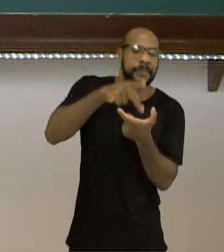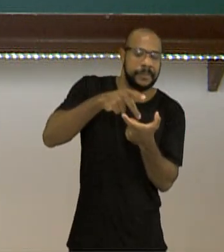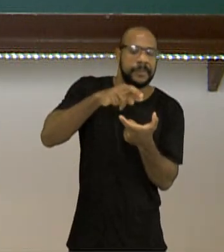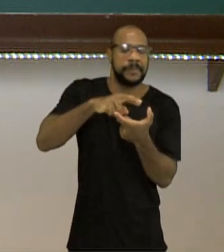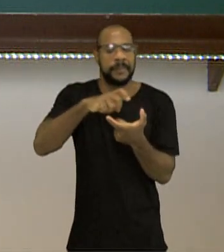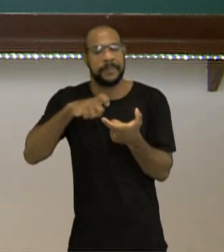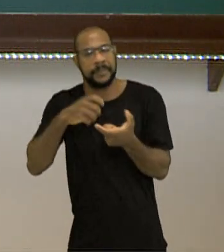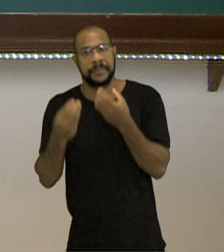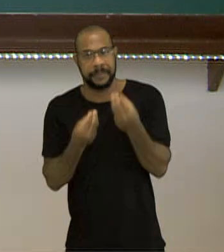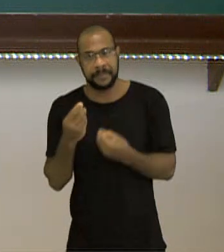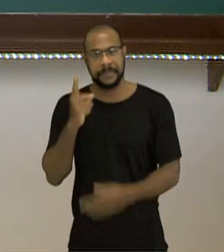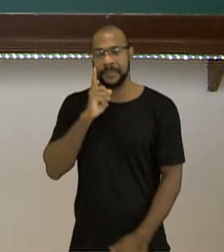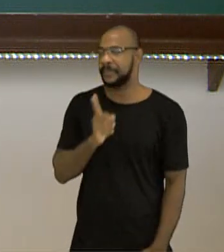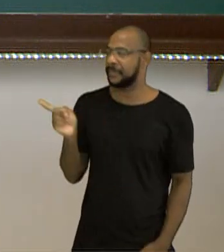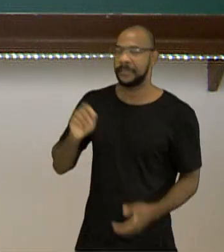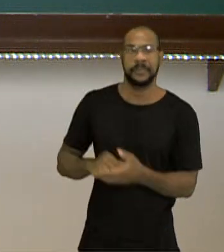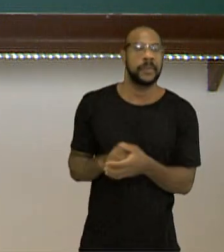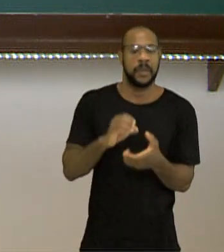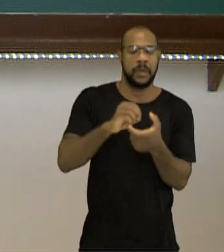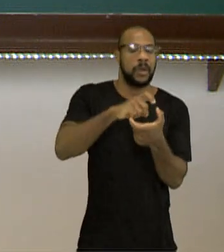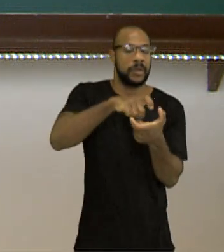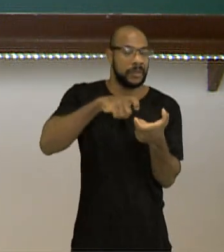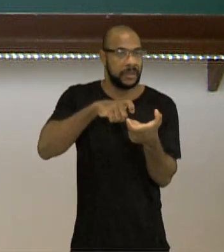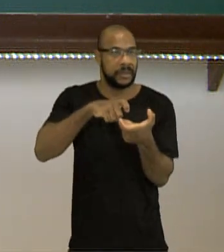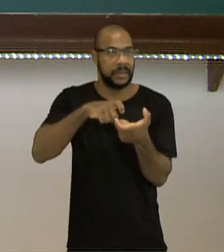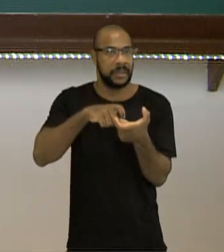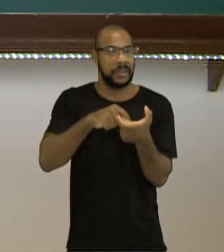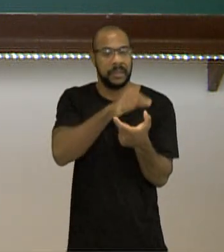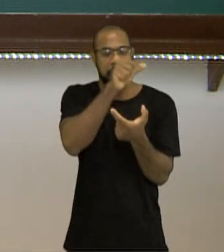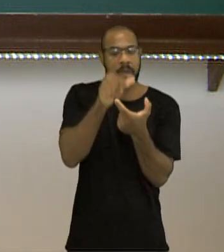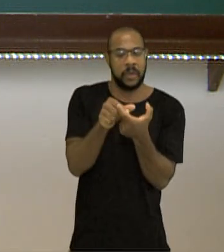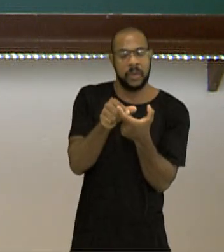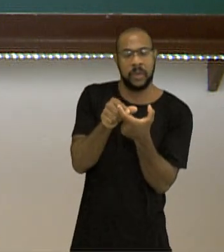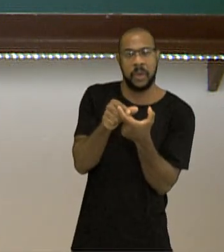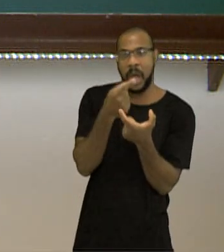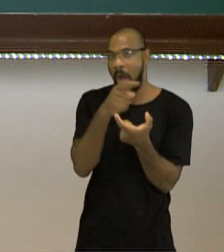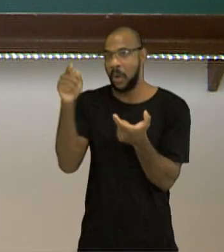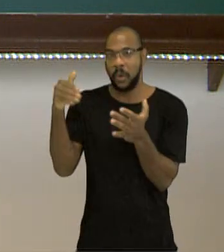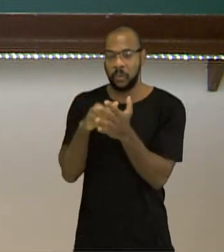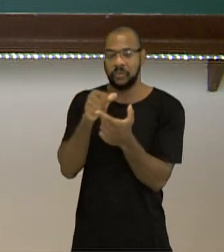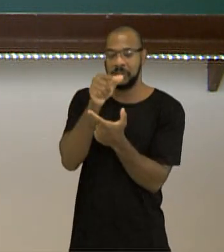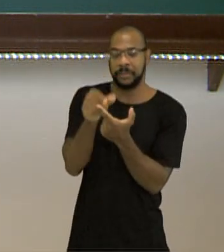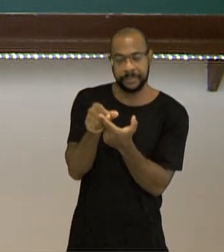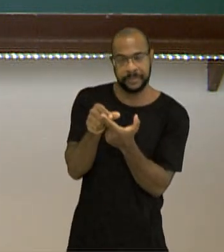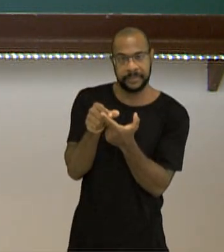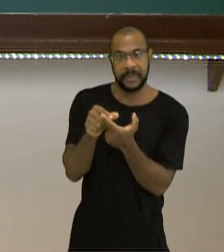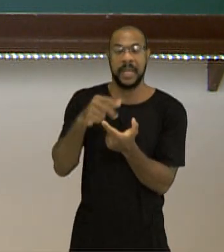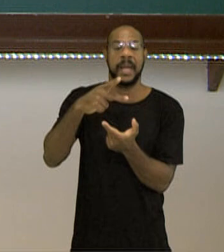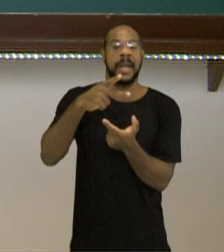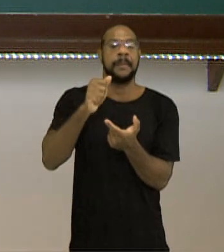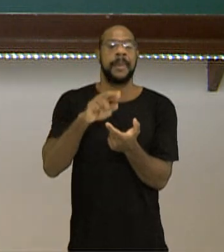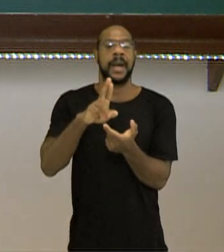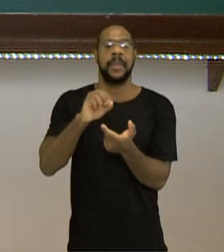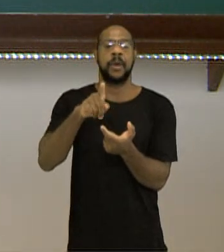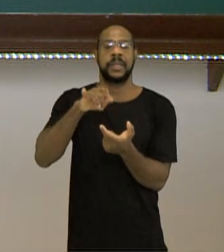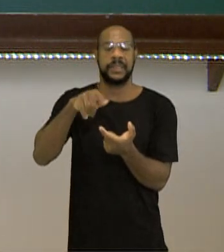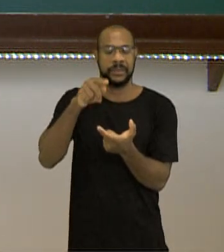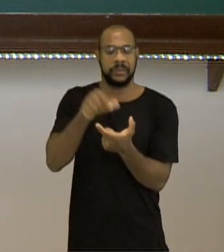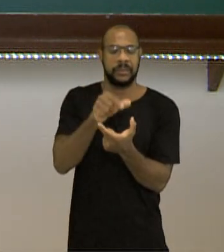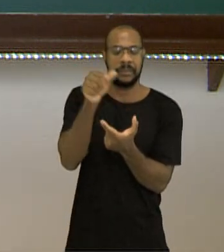Ai, ai, ai. Oxítona, a última sílaba é a sílaba tônica. Paroxítona,